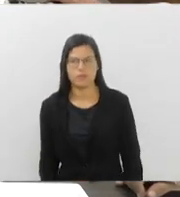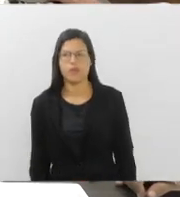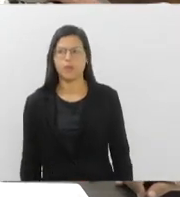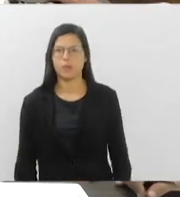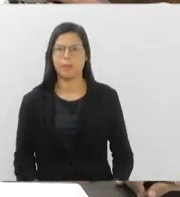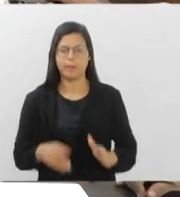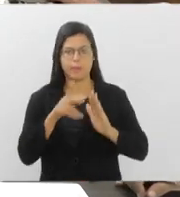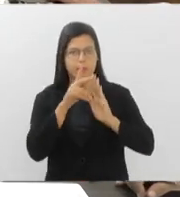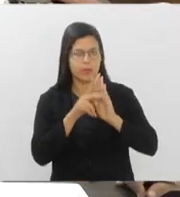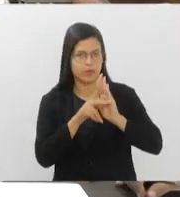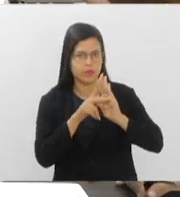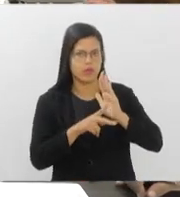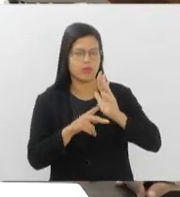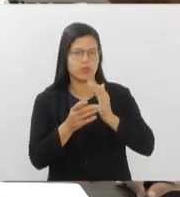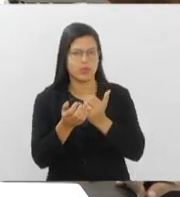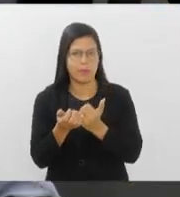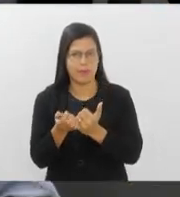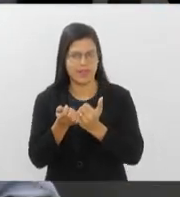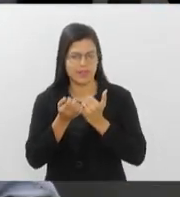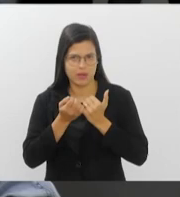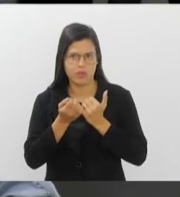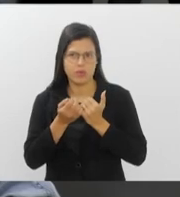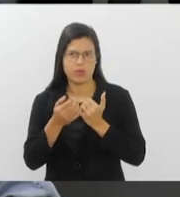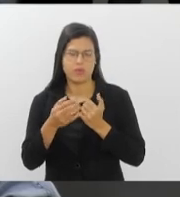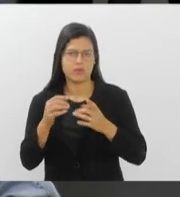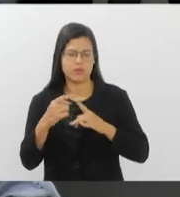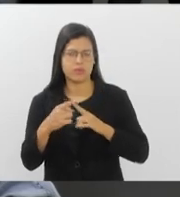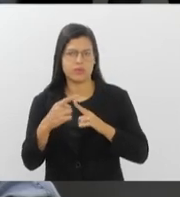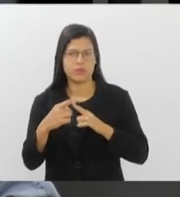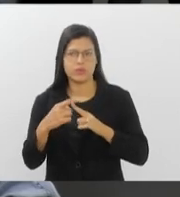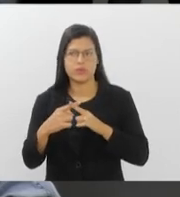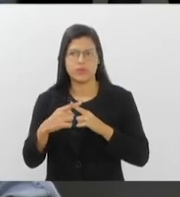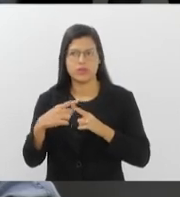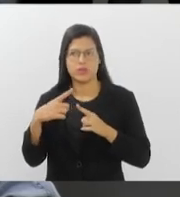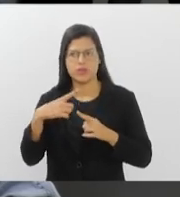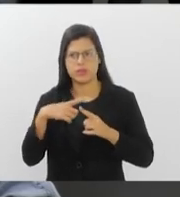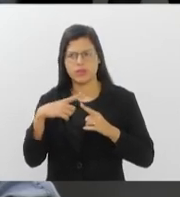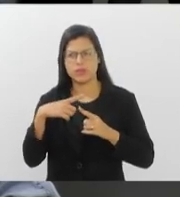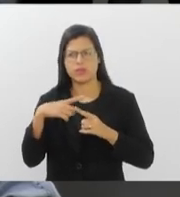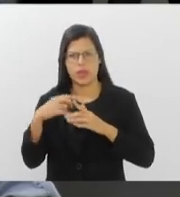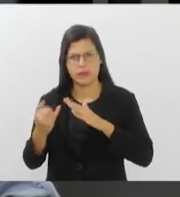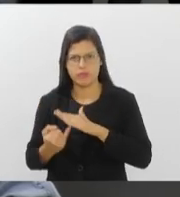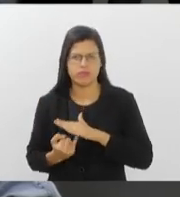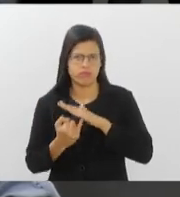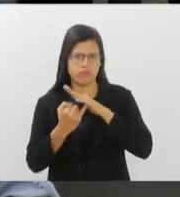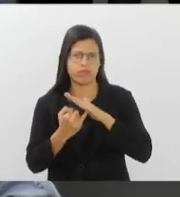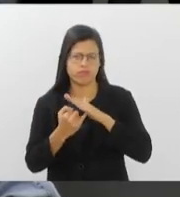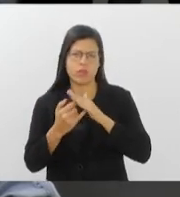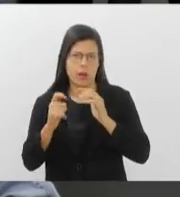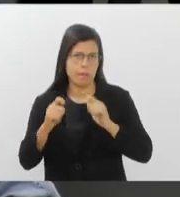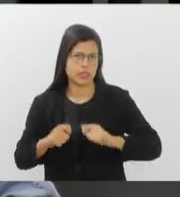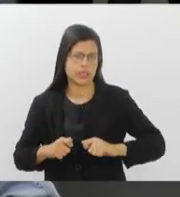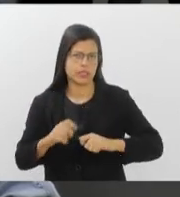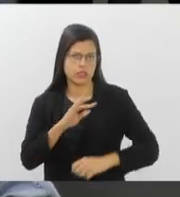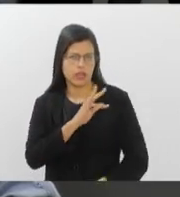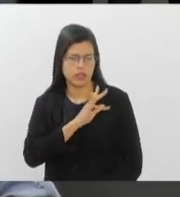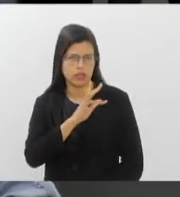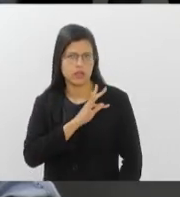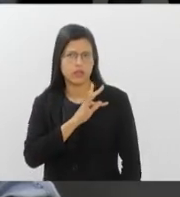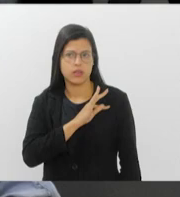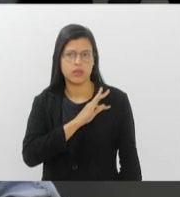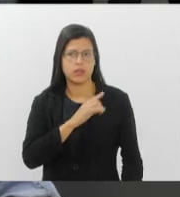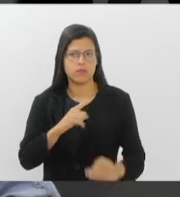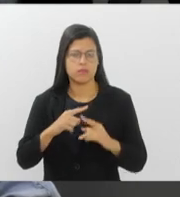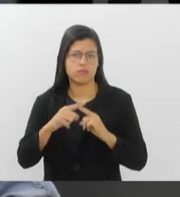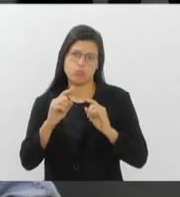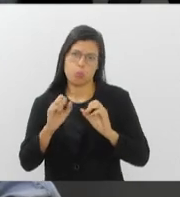patrimônio material, porque, assim, a gente tem um órgão que tem essa capacidade técnica. Mas existem situações onde a gente pode